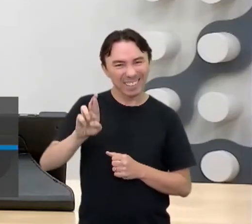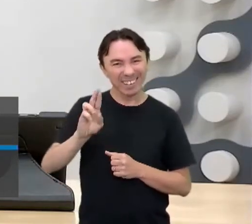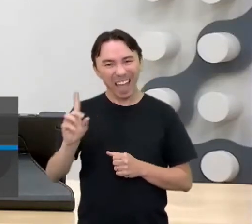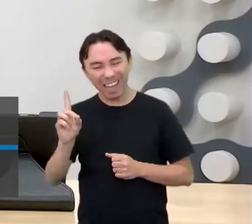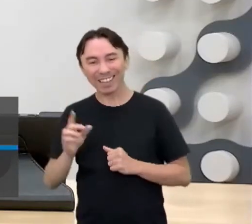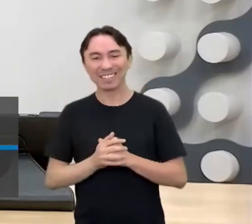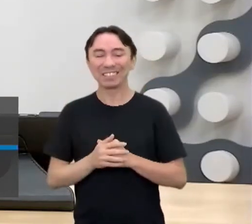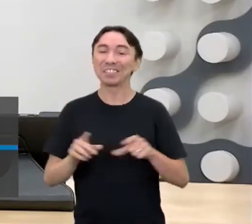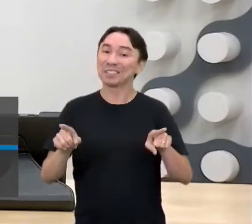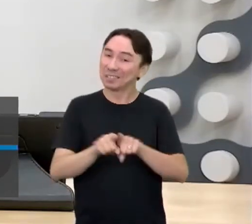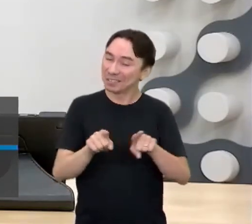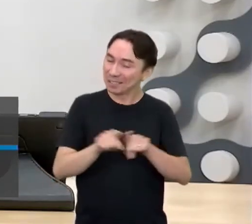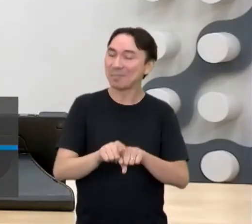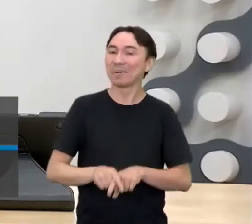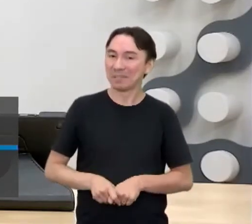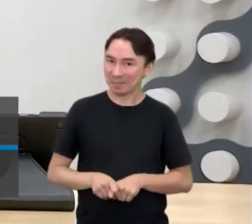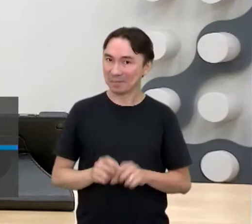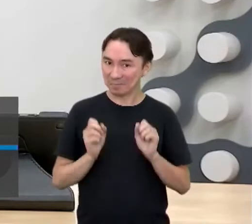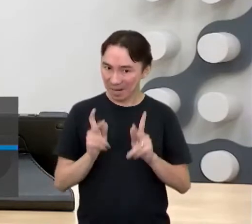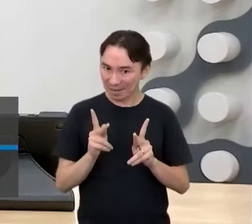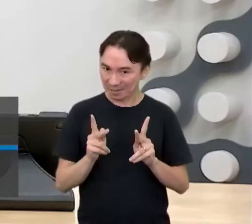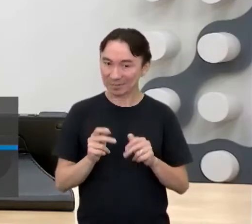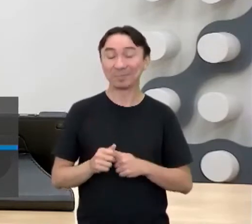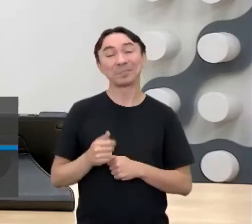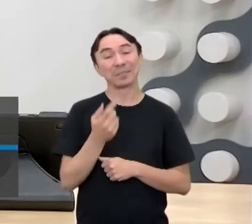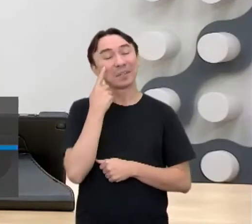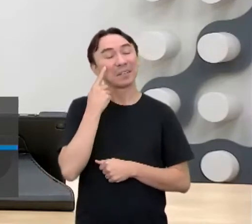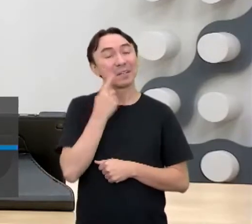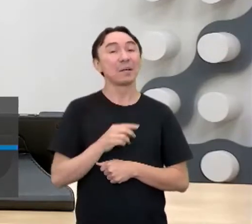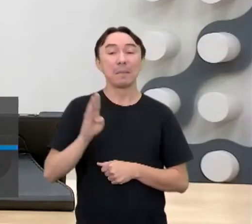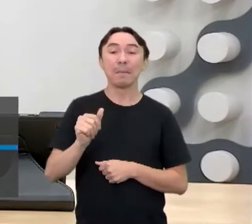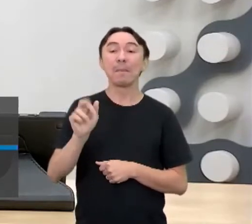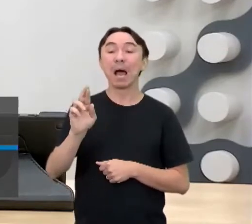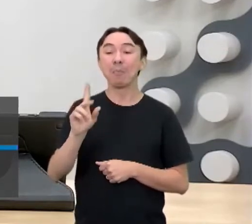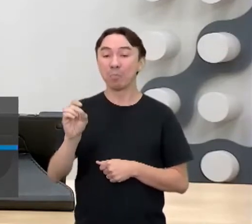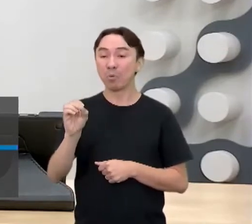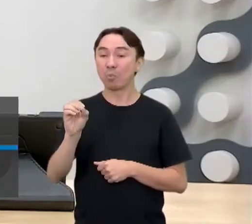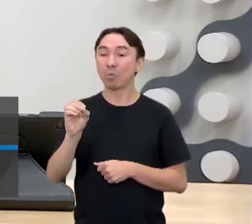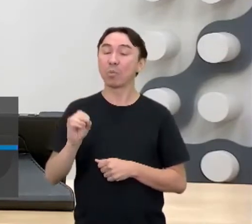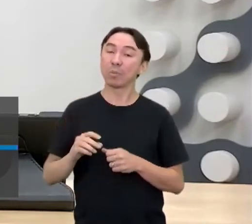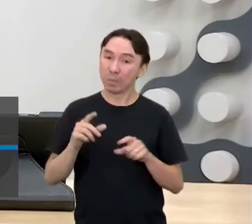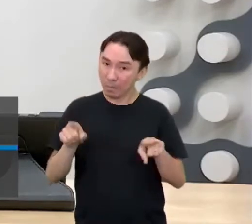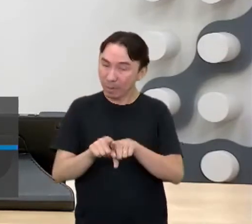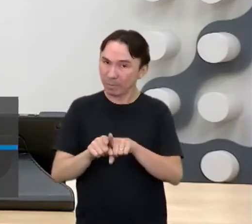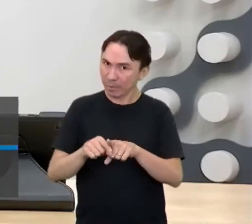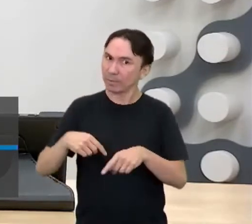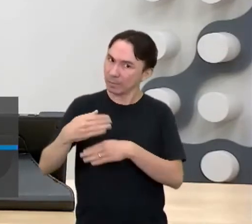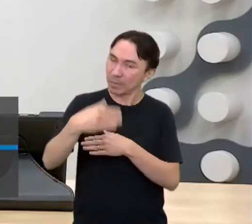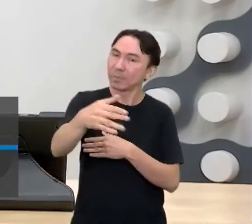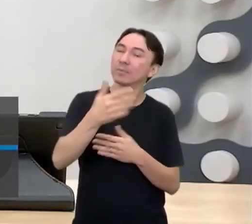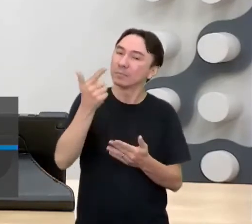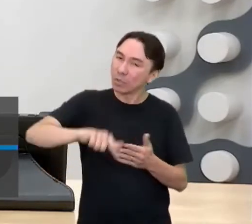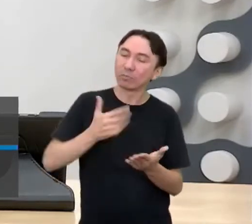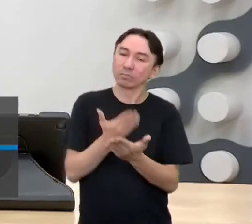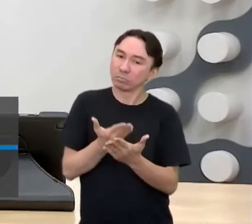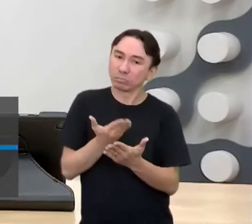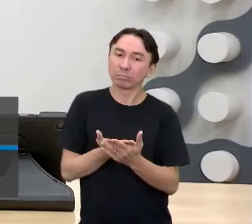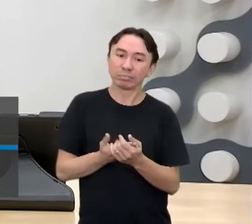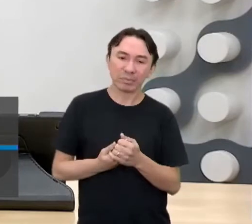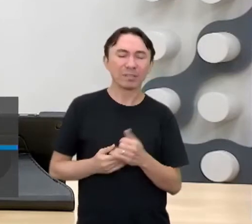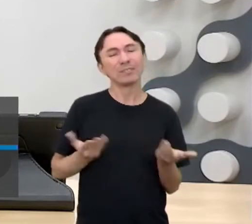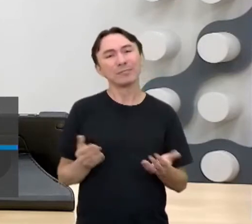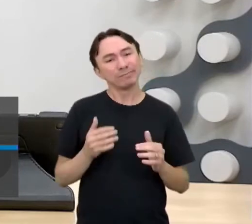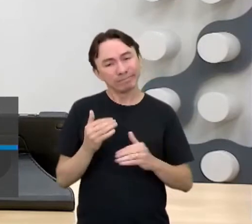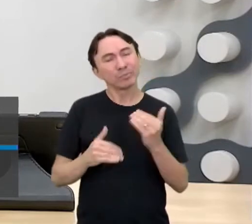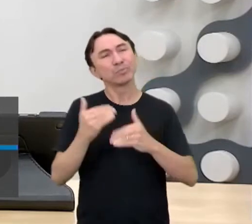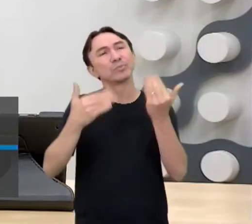um pouquinho à frente. Aí o desenvolvimento. O desenvolvimento é a hora que você vai pegar lá. O que eu posso usar aí dentro